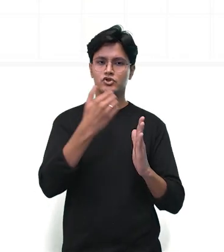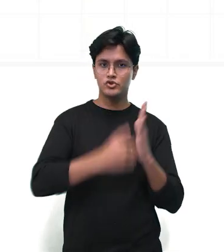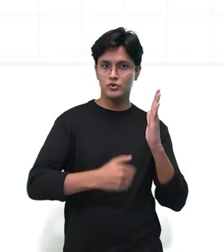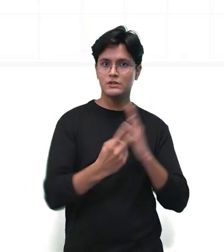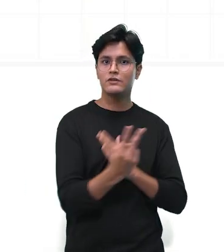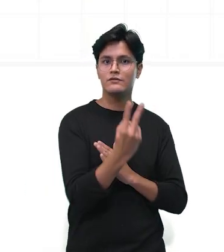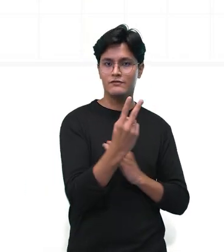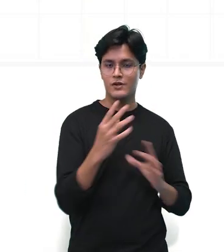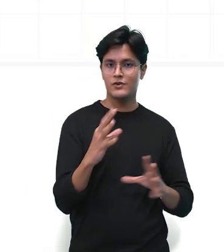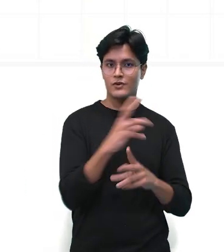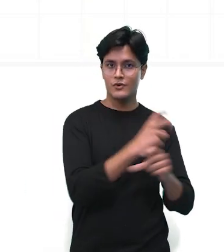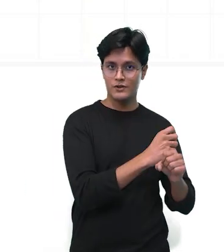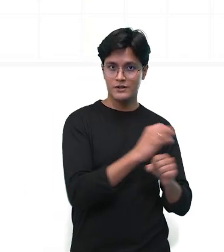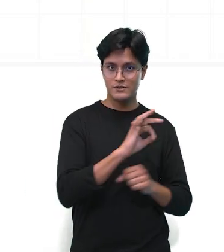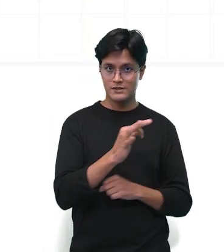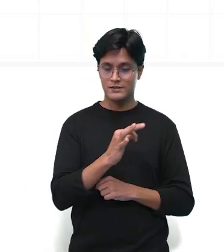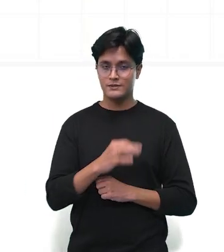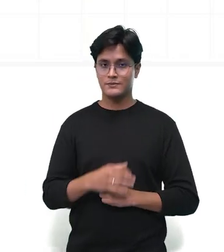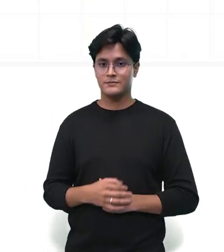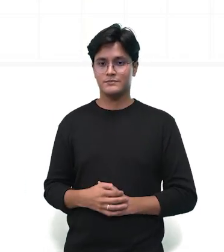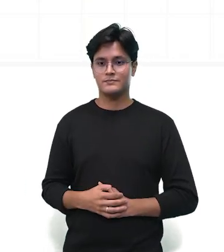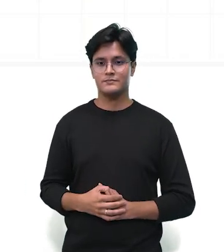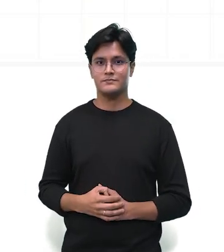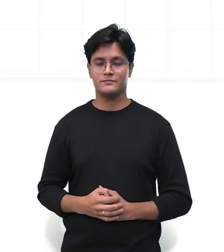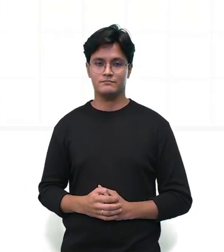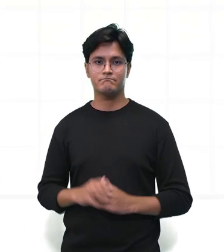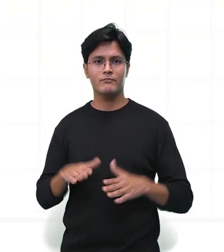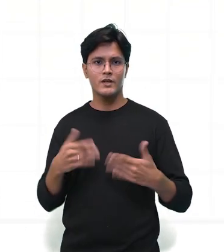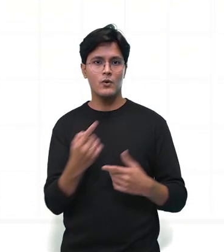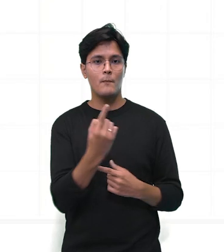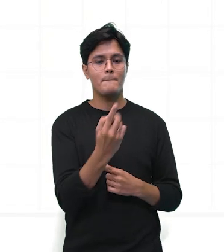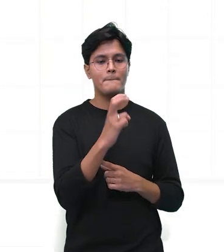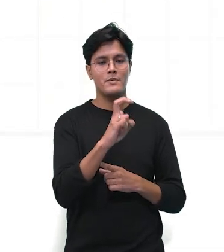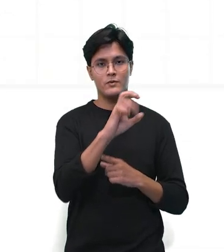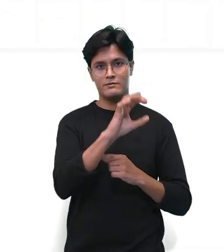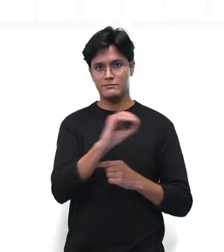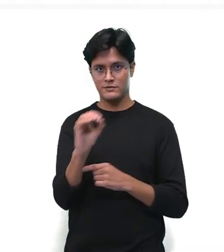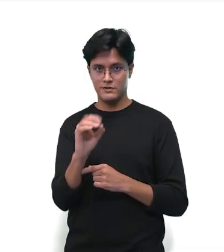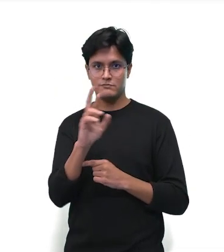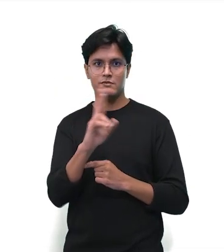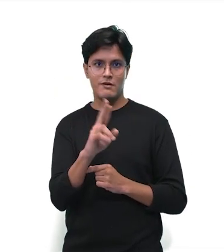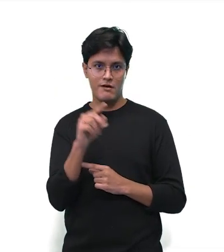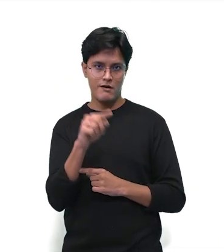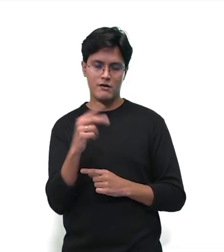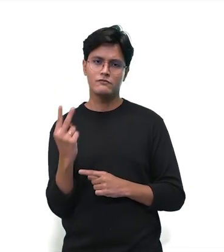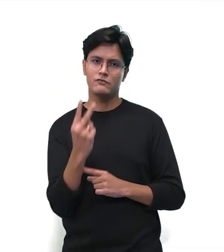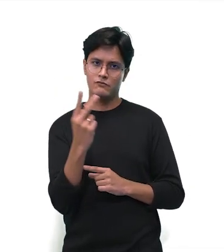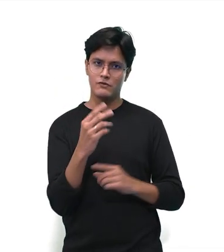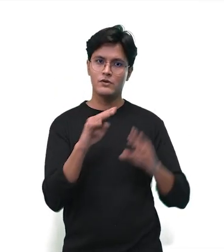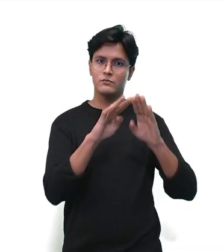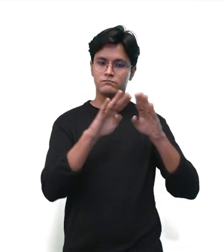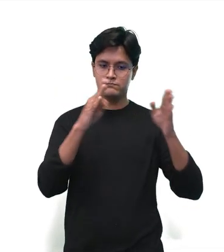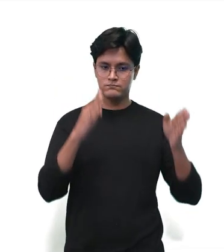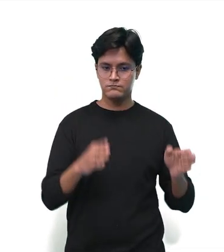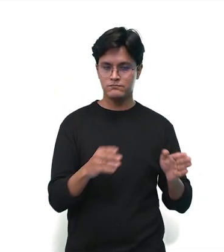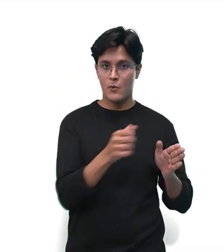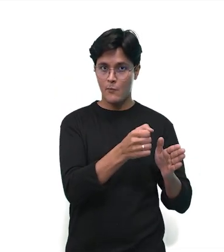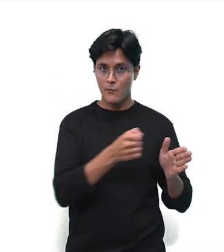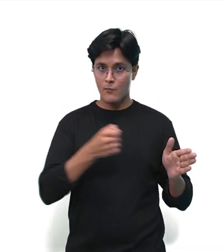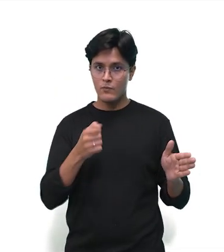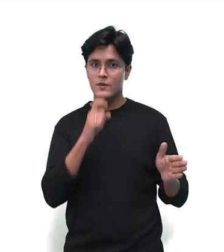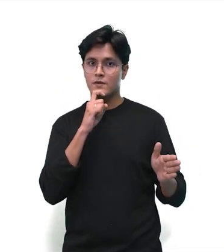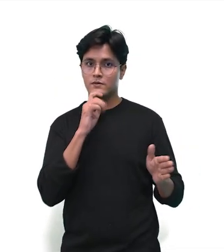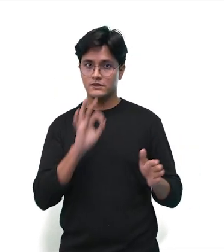total lá da geladeira, que nesse caso é de R$1.500, tá bom? Então, nesse caso, nós vamos calcular